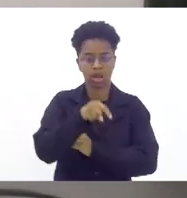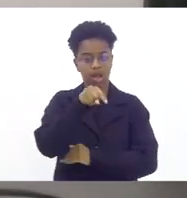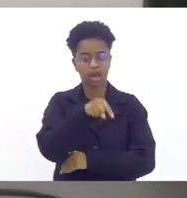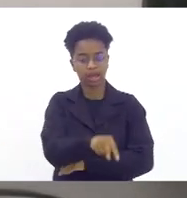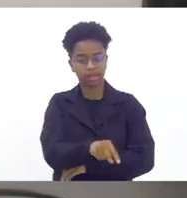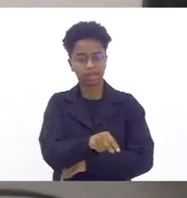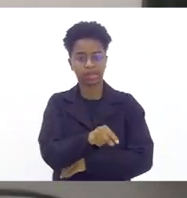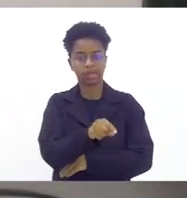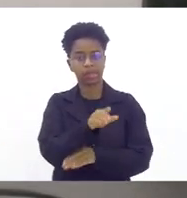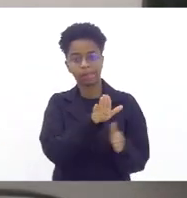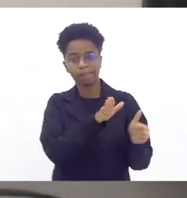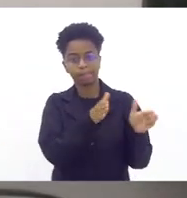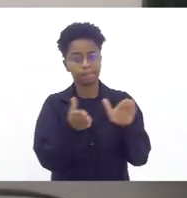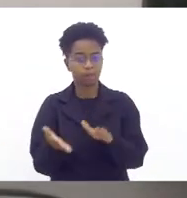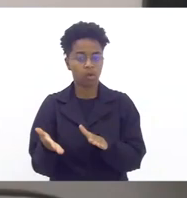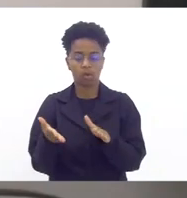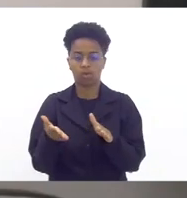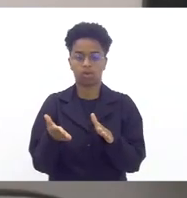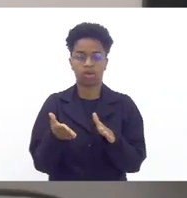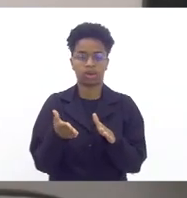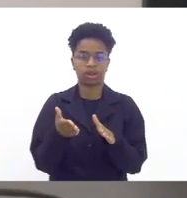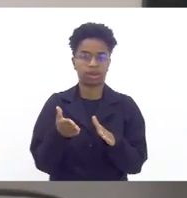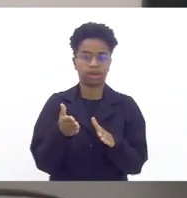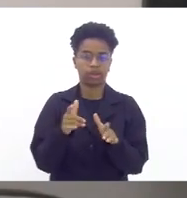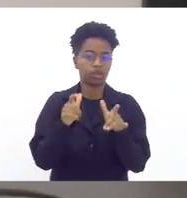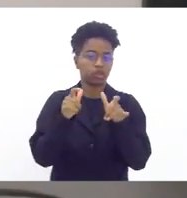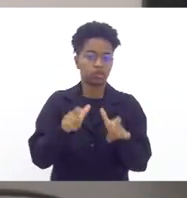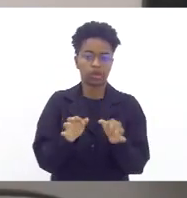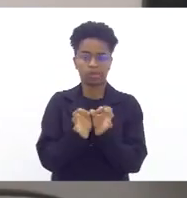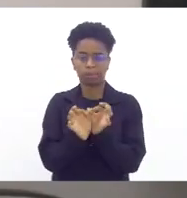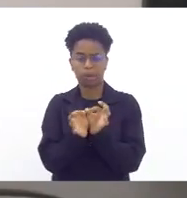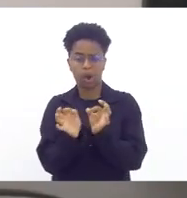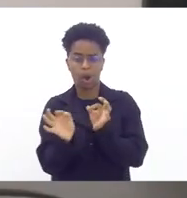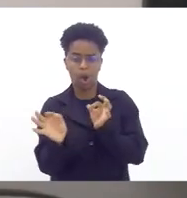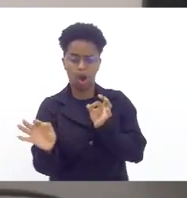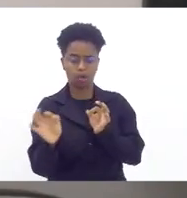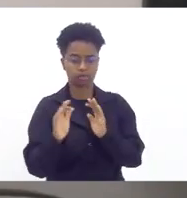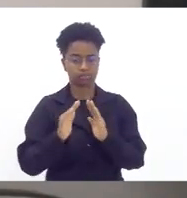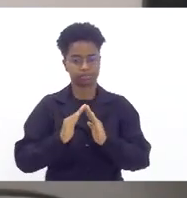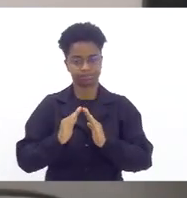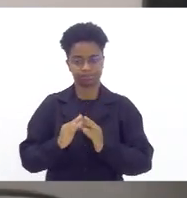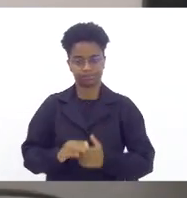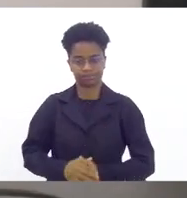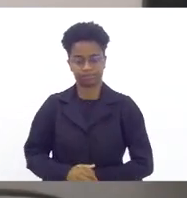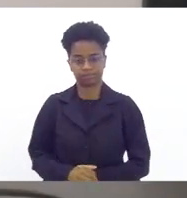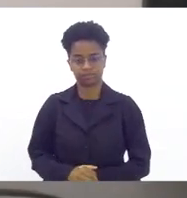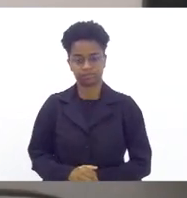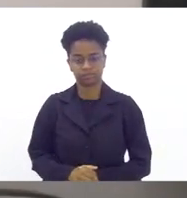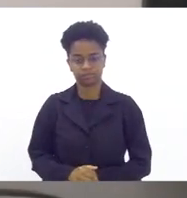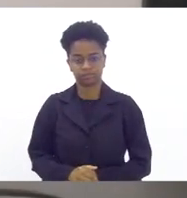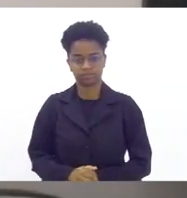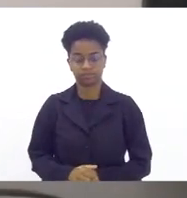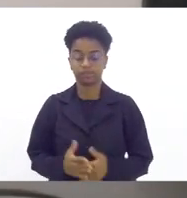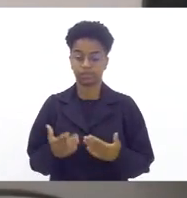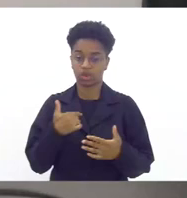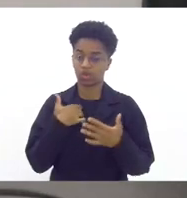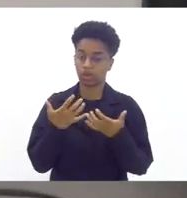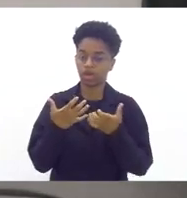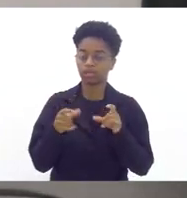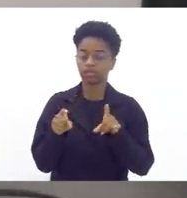morrerem em um continente muito distante. E gostaria também de colocar aqui